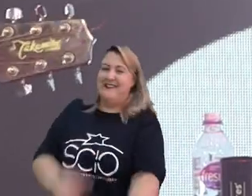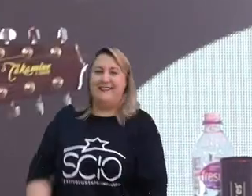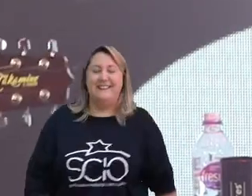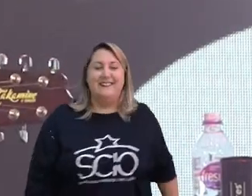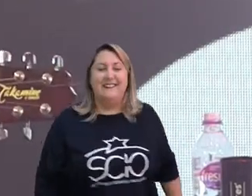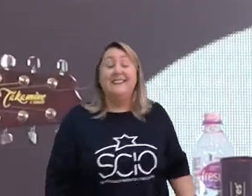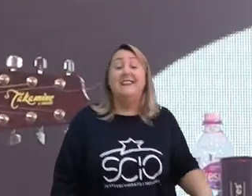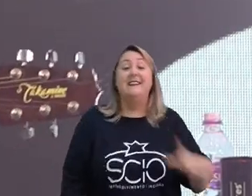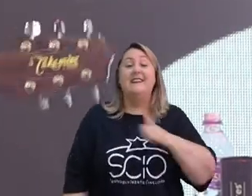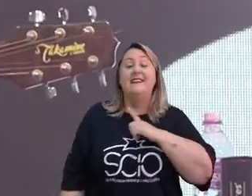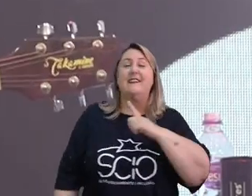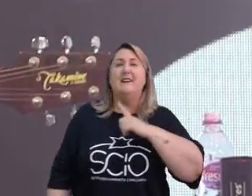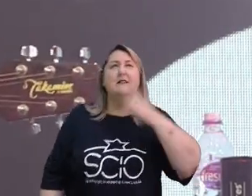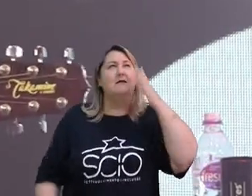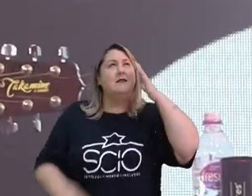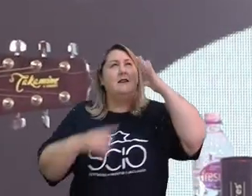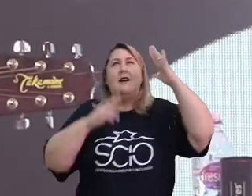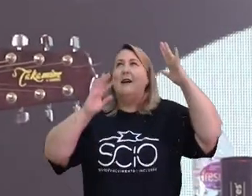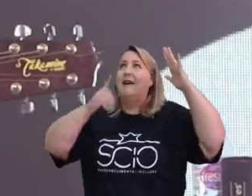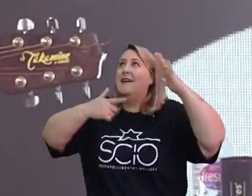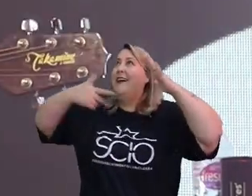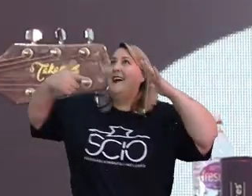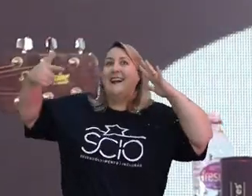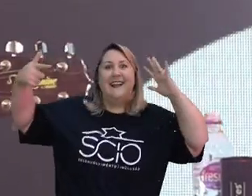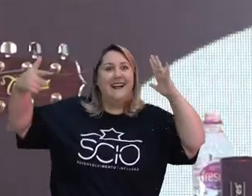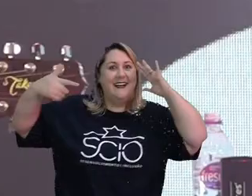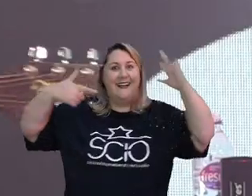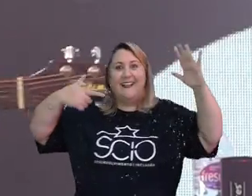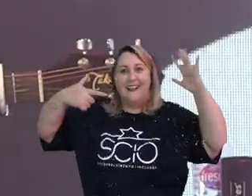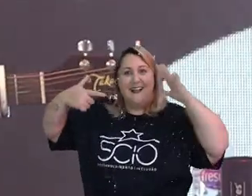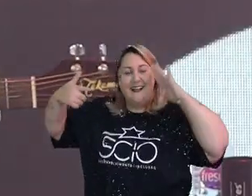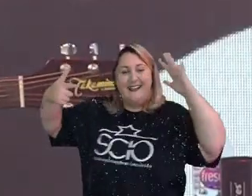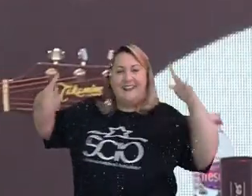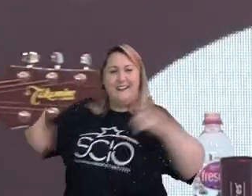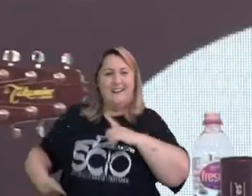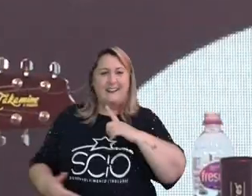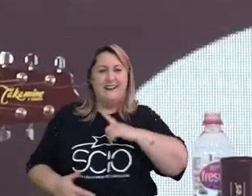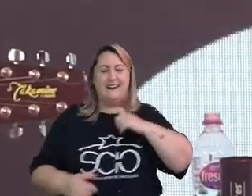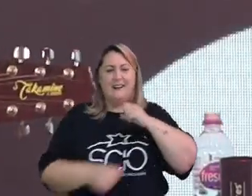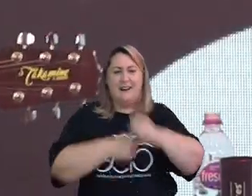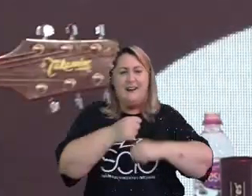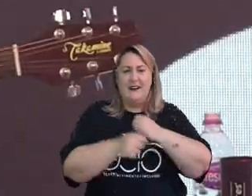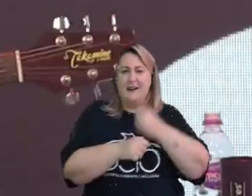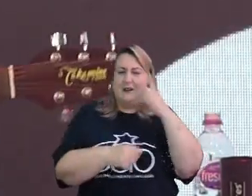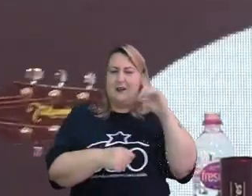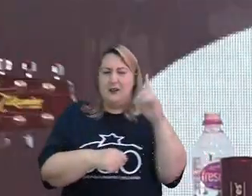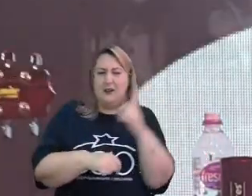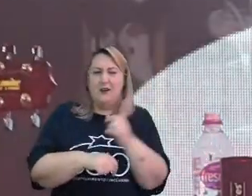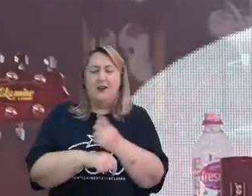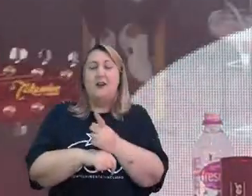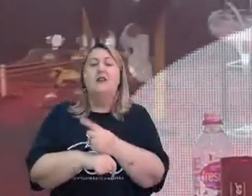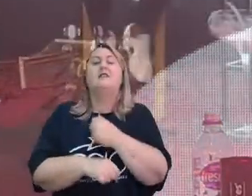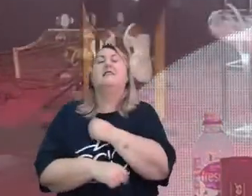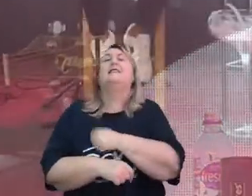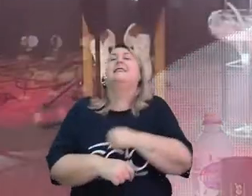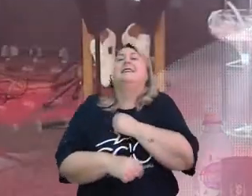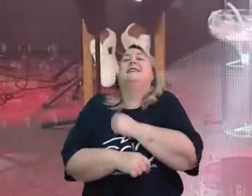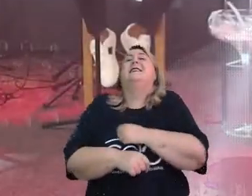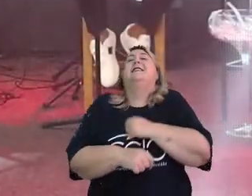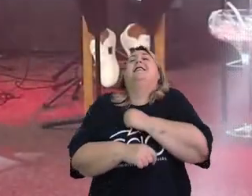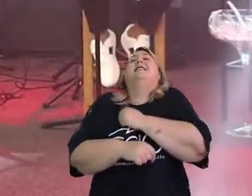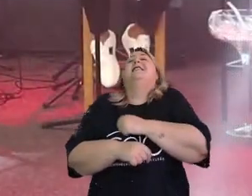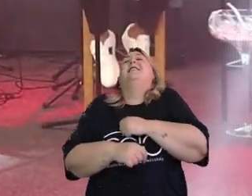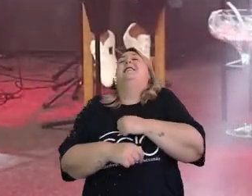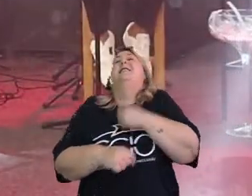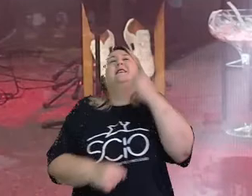mesmo, daqueles que não desgruda da mente. O tempo passa, passa de hora, até que a saudade acorda e